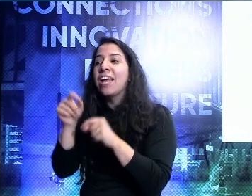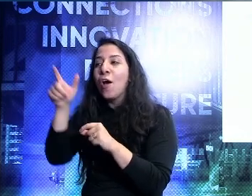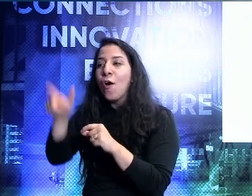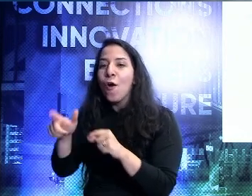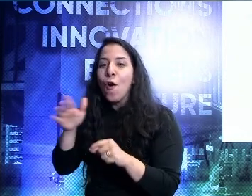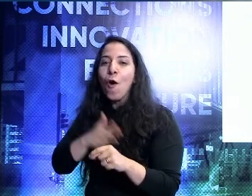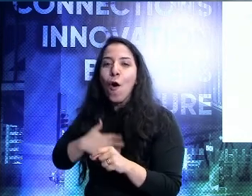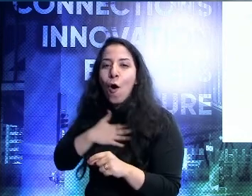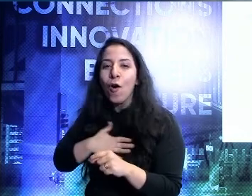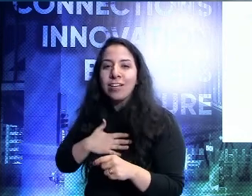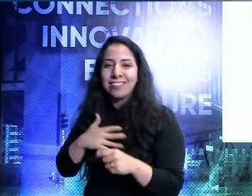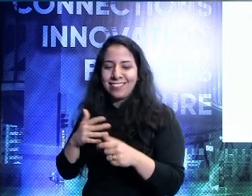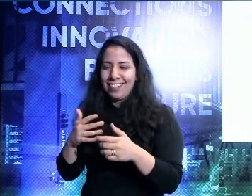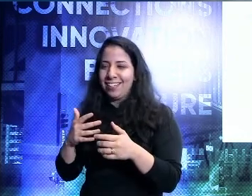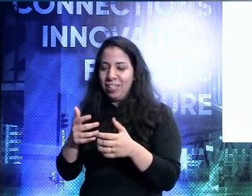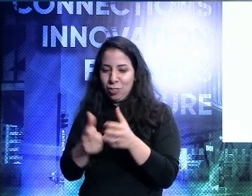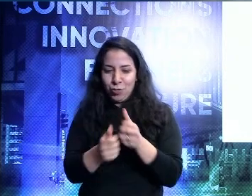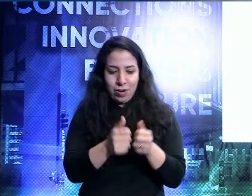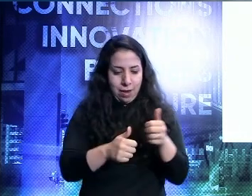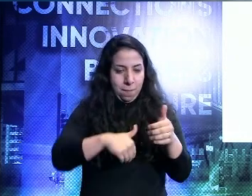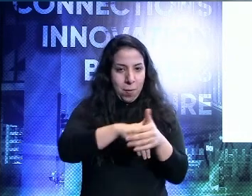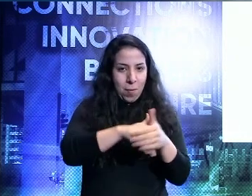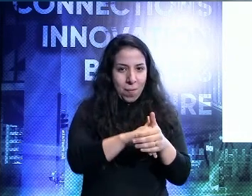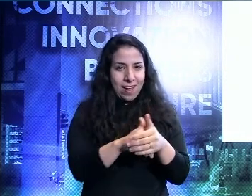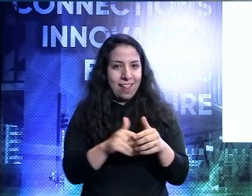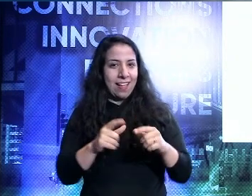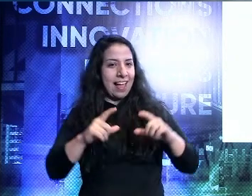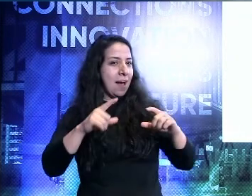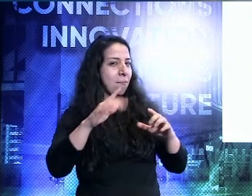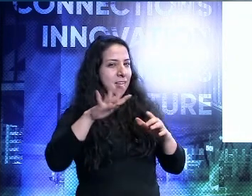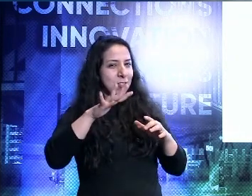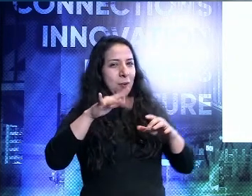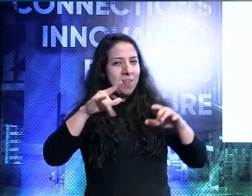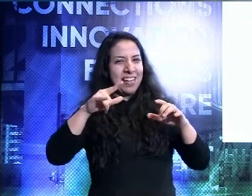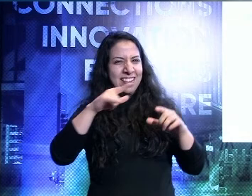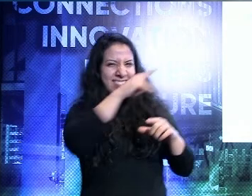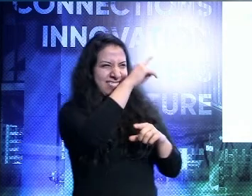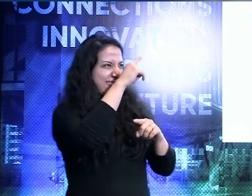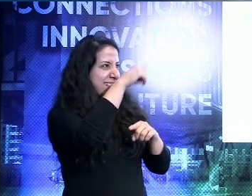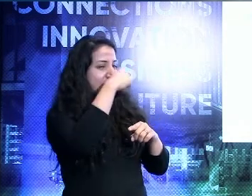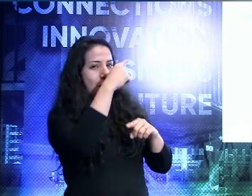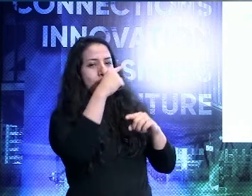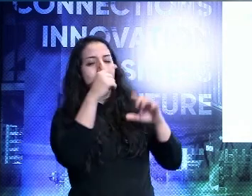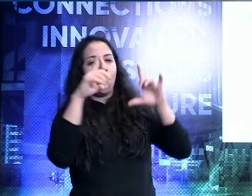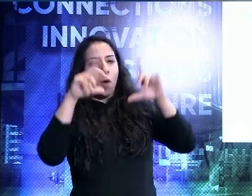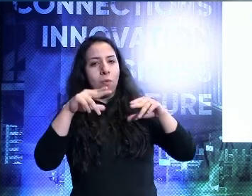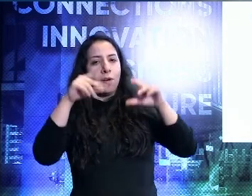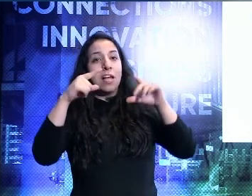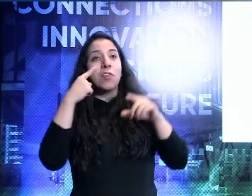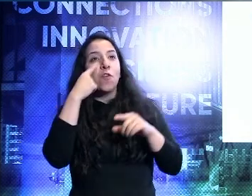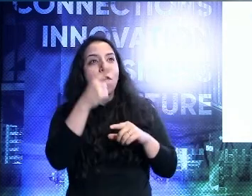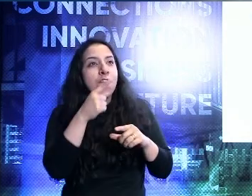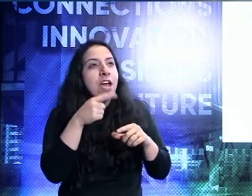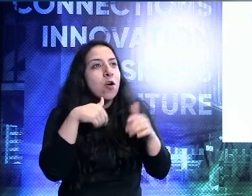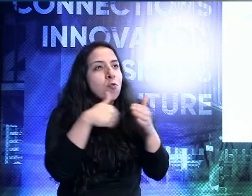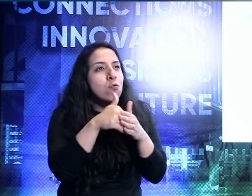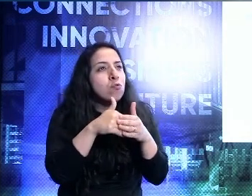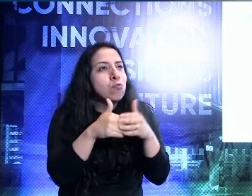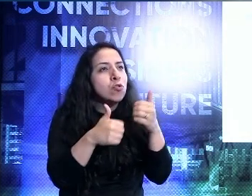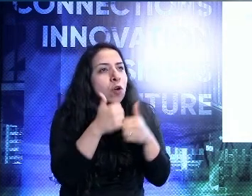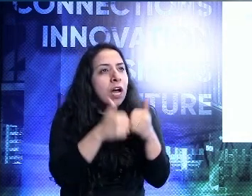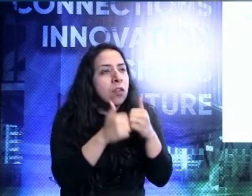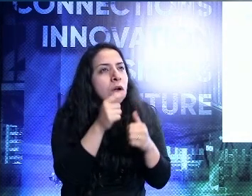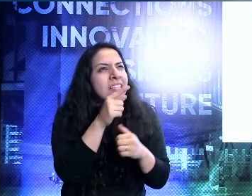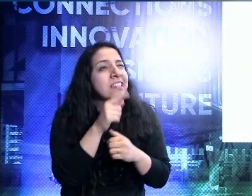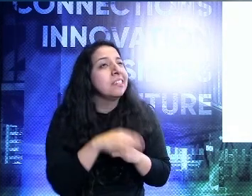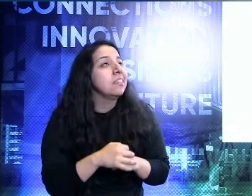tal, sabe. Pega lá o mapa do jogador, é mais ou menos assim o mapa de radar. A gente sabe, bate o olho, você sabe que tem um problema em algum lugar. Tem para